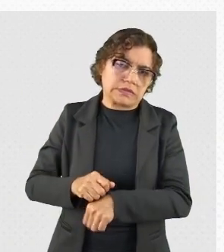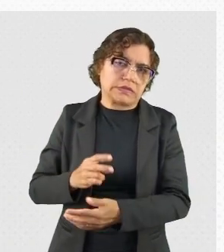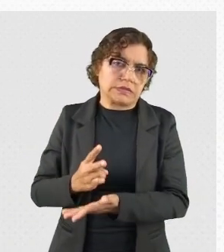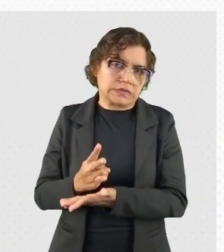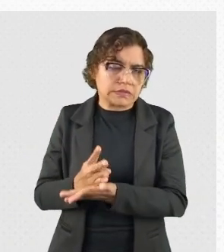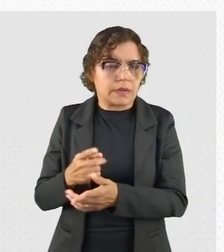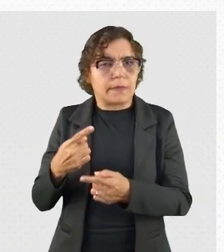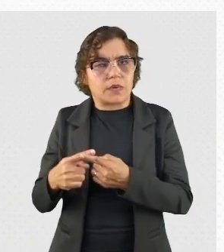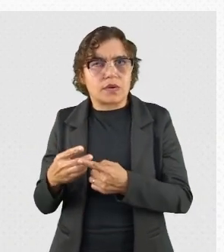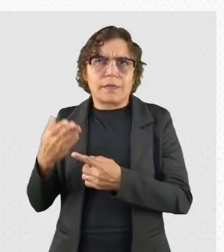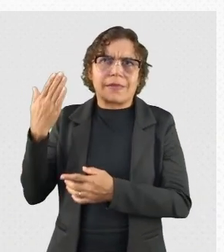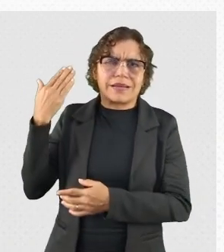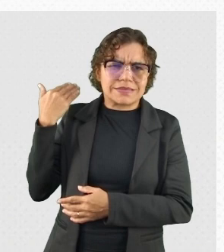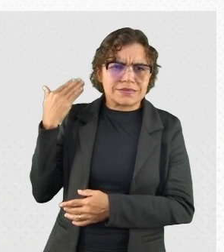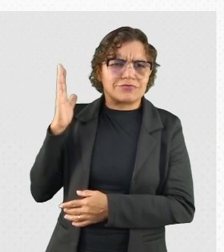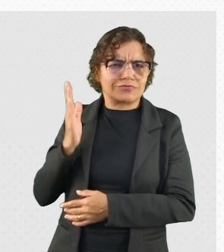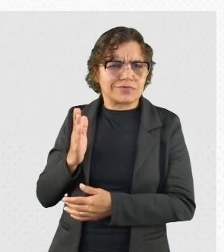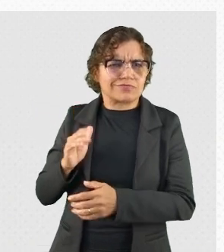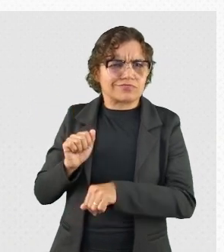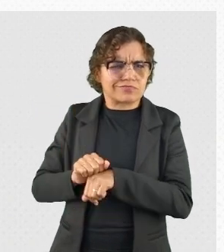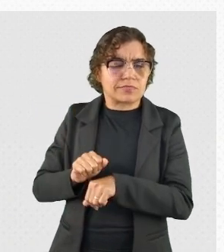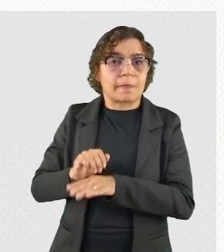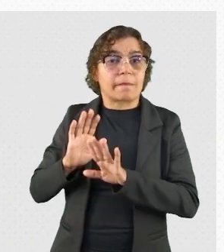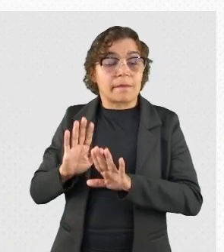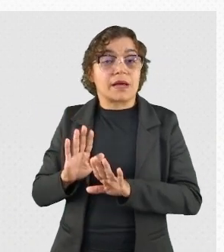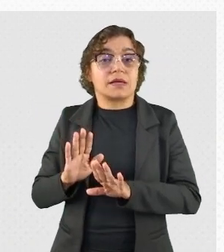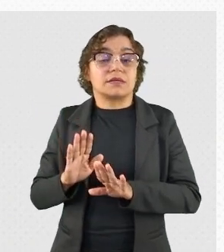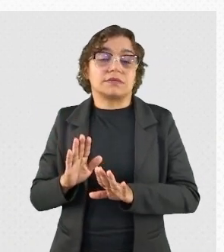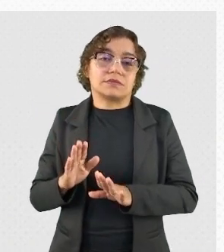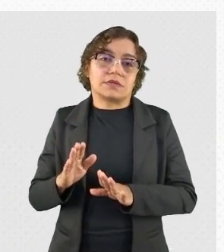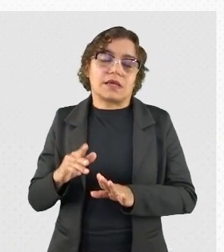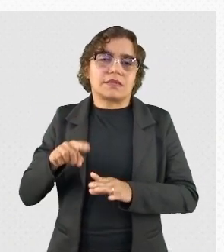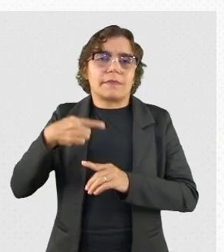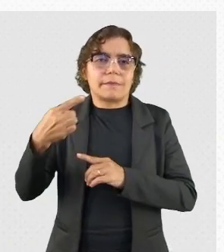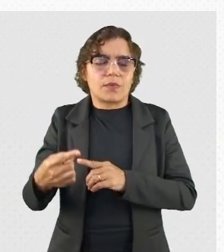muito já era antes mesmo desse ciclo do açúcar, mas piorou